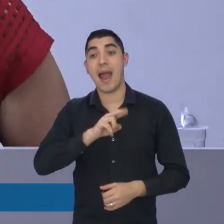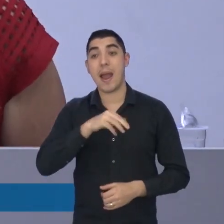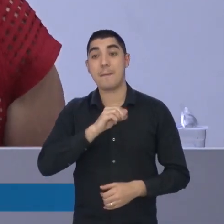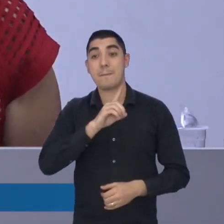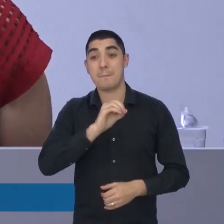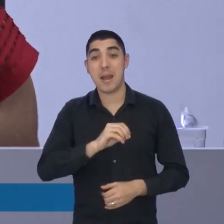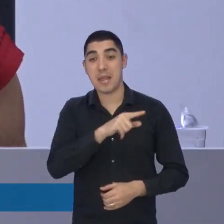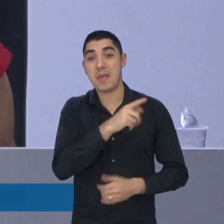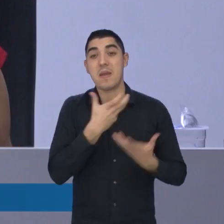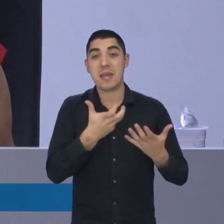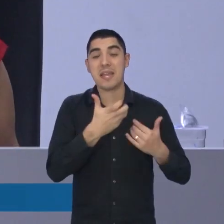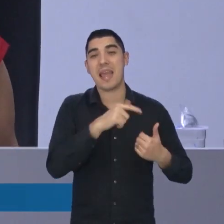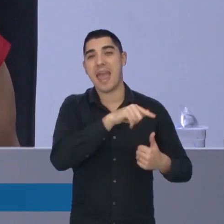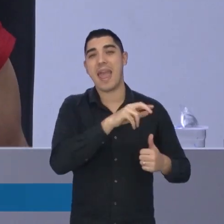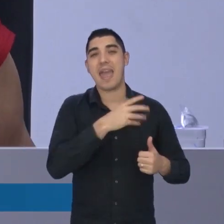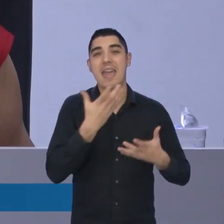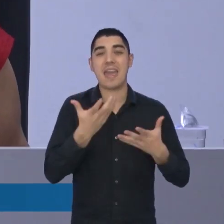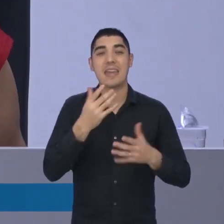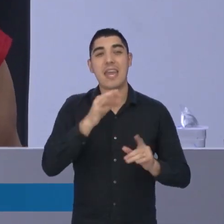você saber.